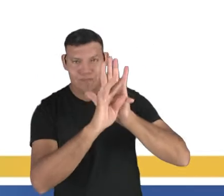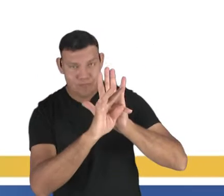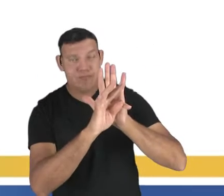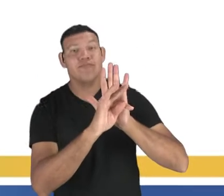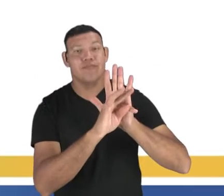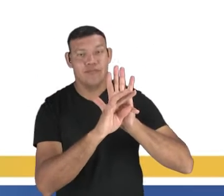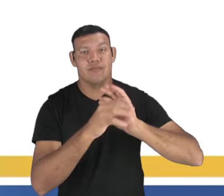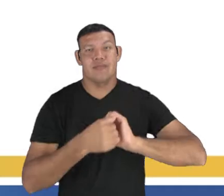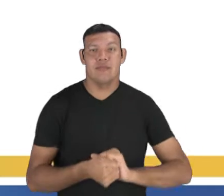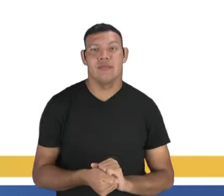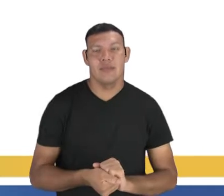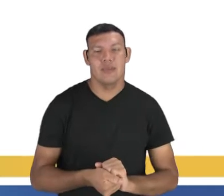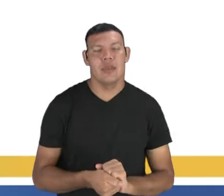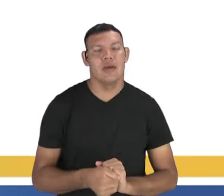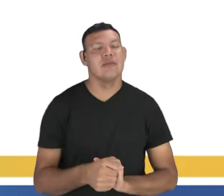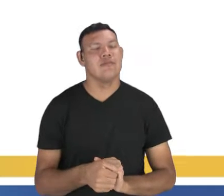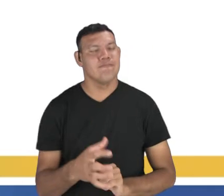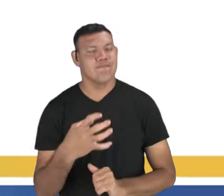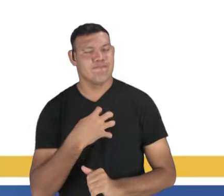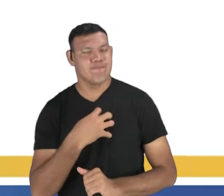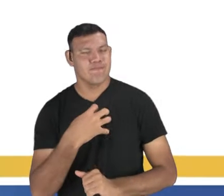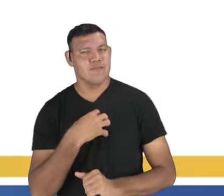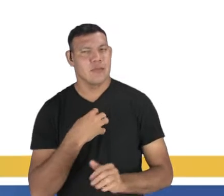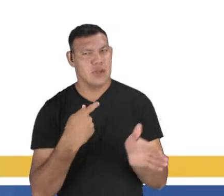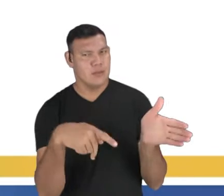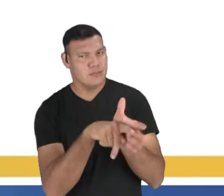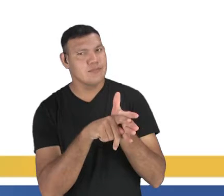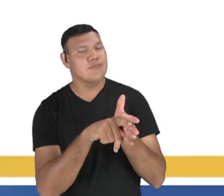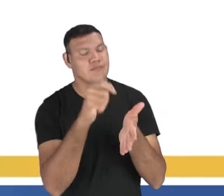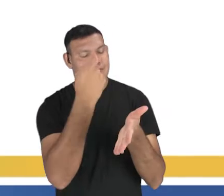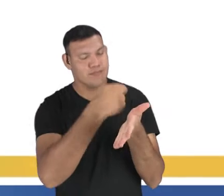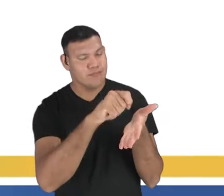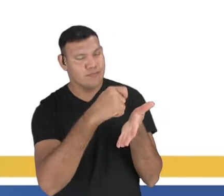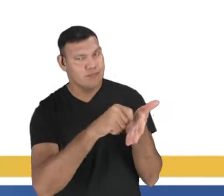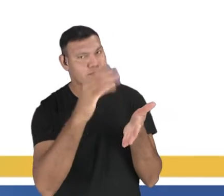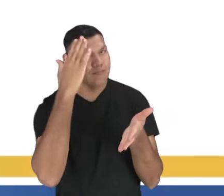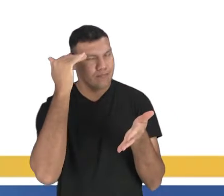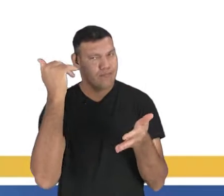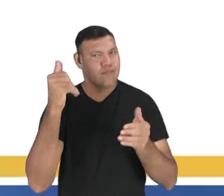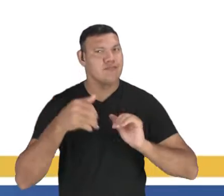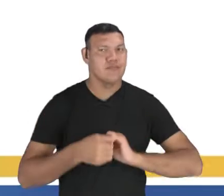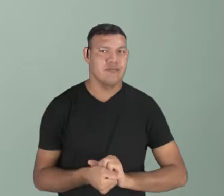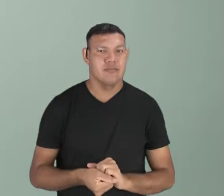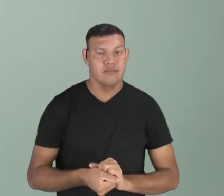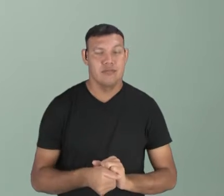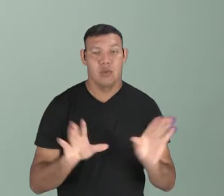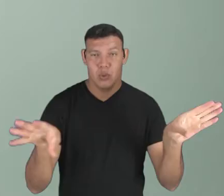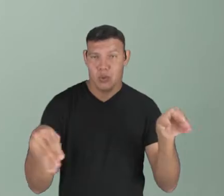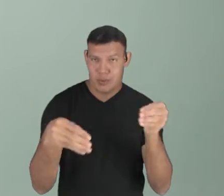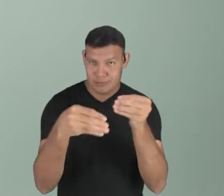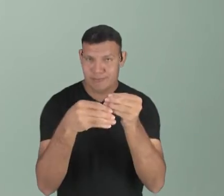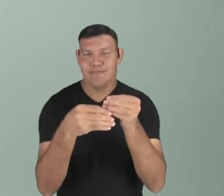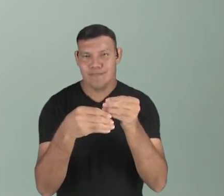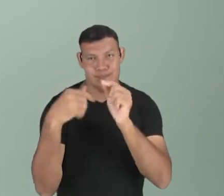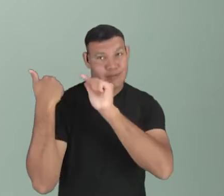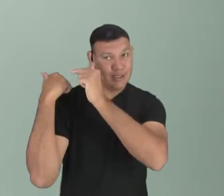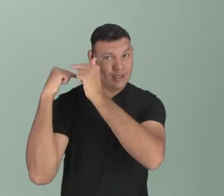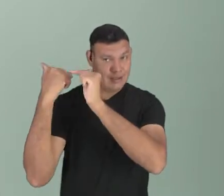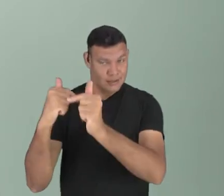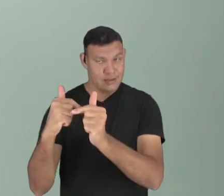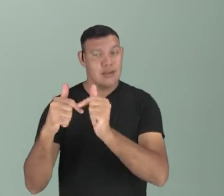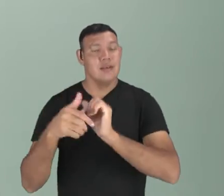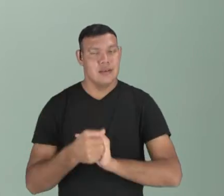a elas a intenção desejada pelo autor, tá? Resumidamente,